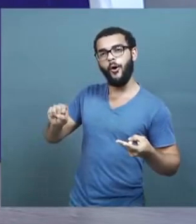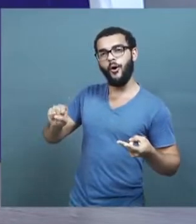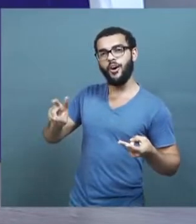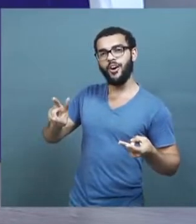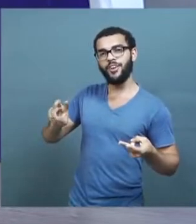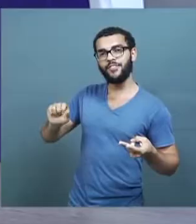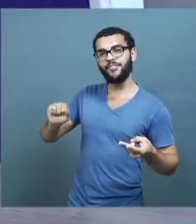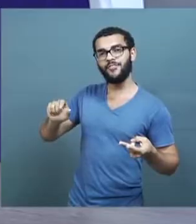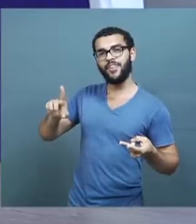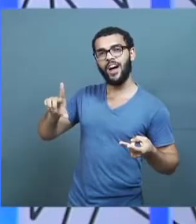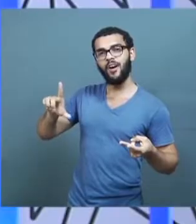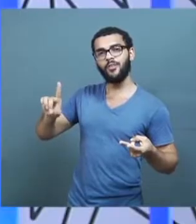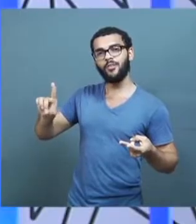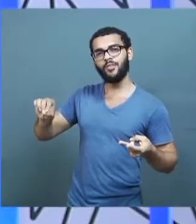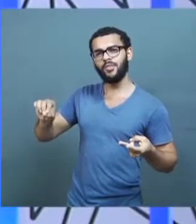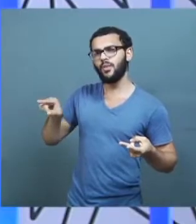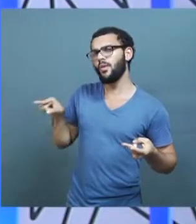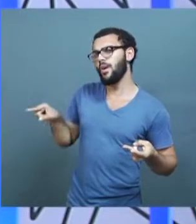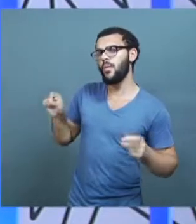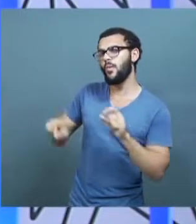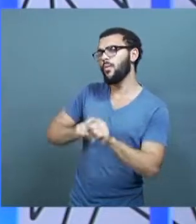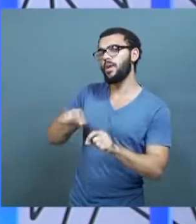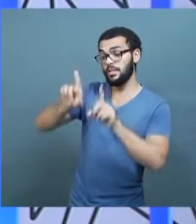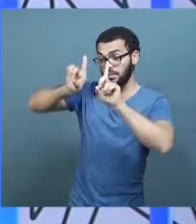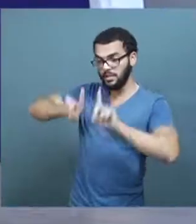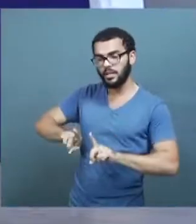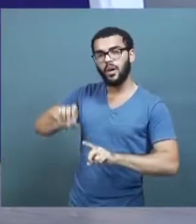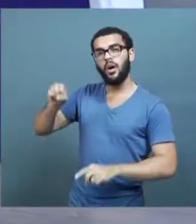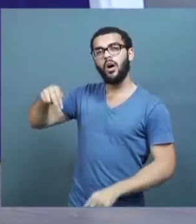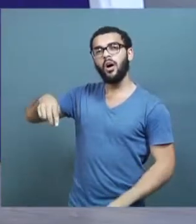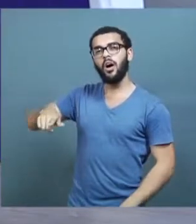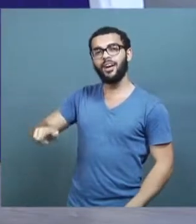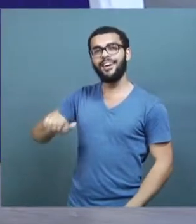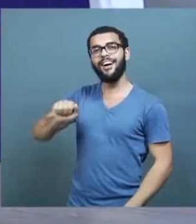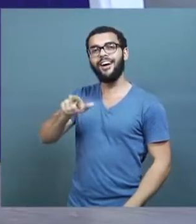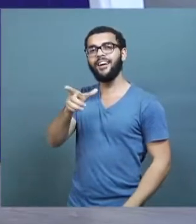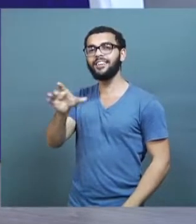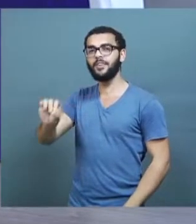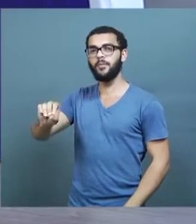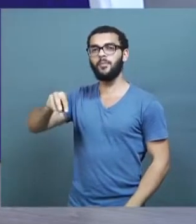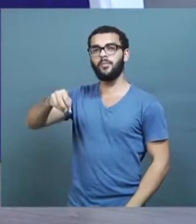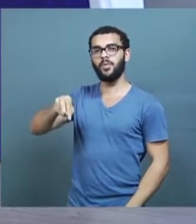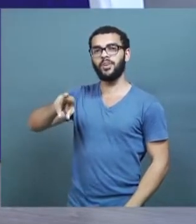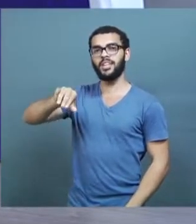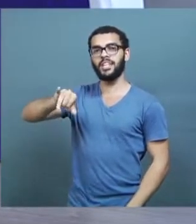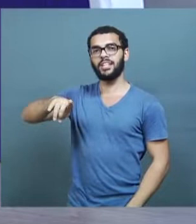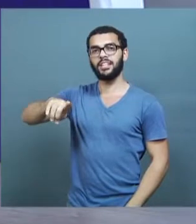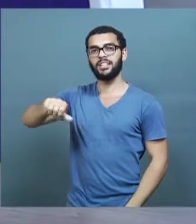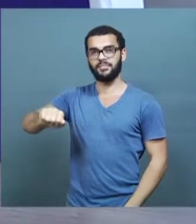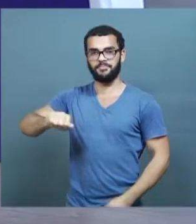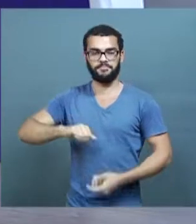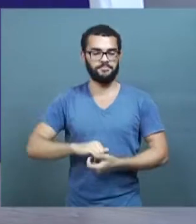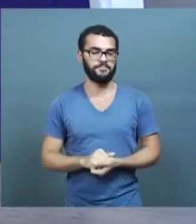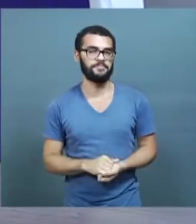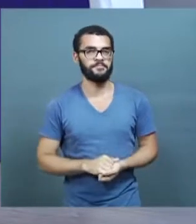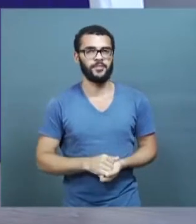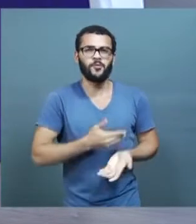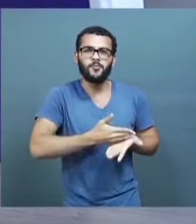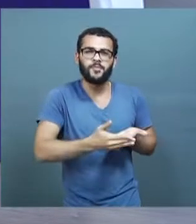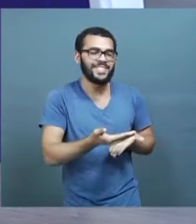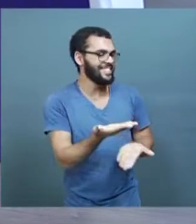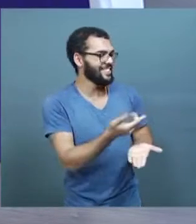da ONG Ação Moradia. Muito obrigada, viu? Boa noite. Boa noite, Oswaldo. Queria conversar primeiro com a Débora, que é